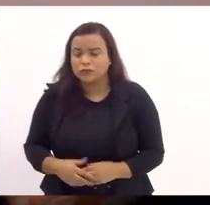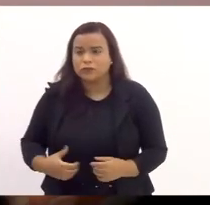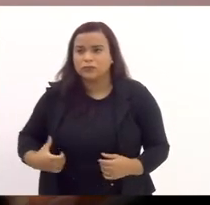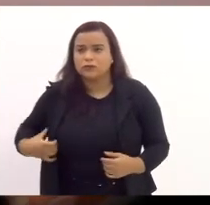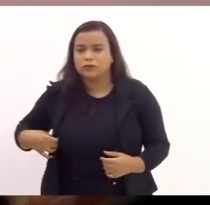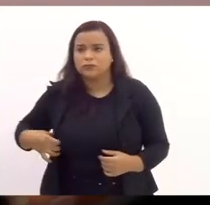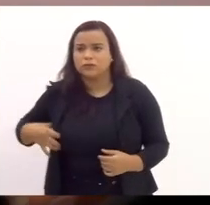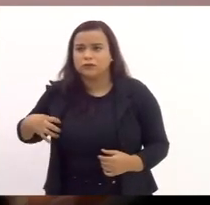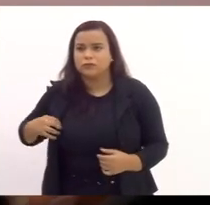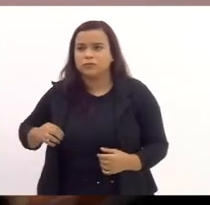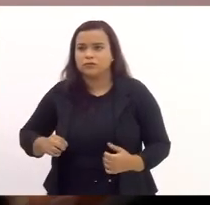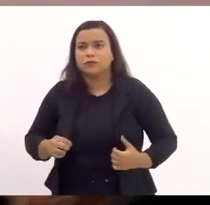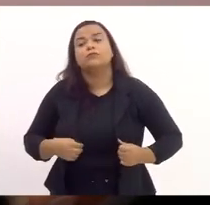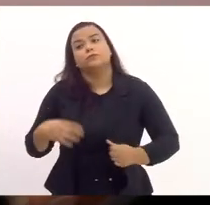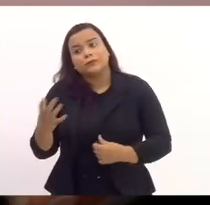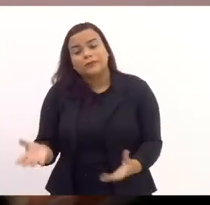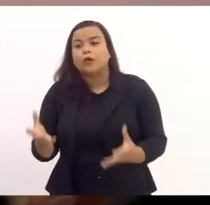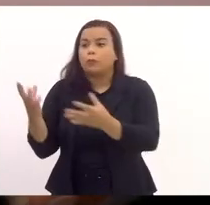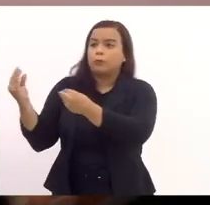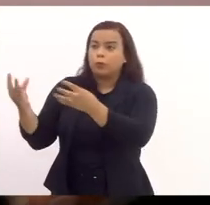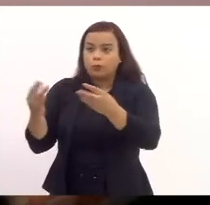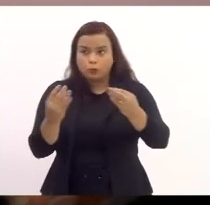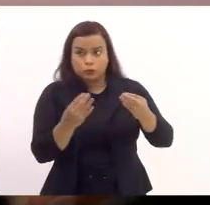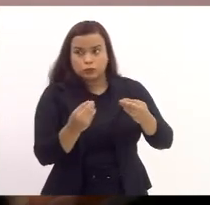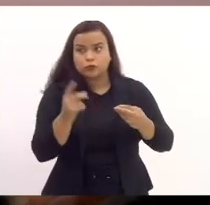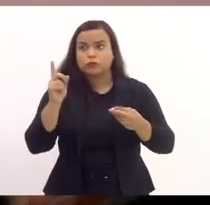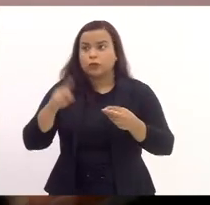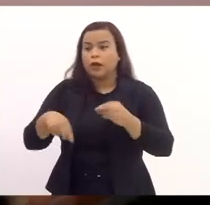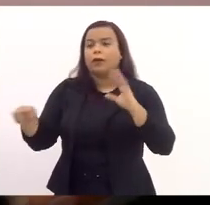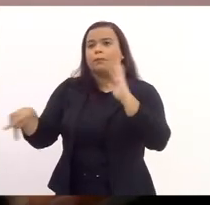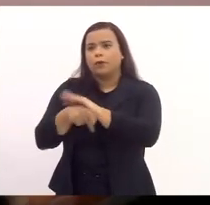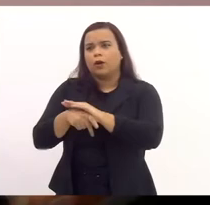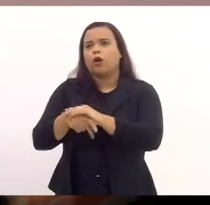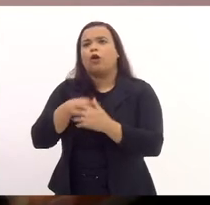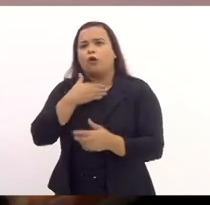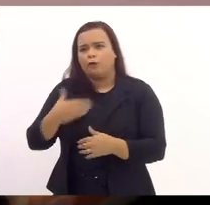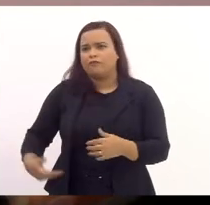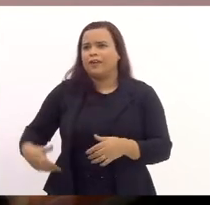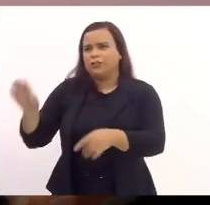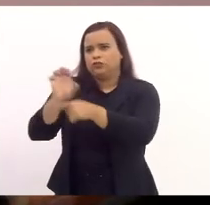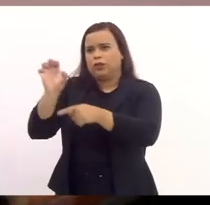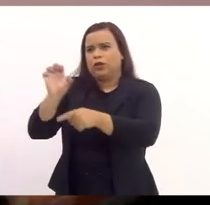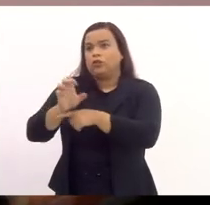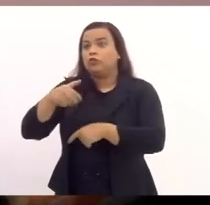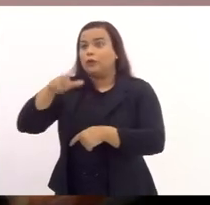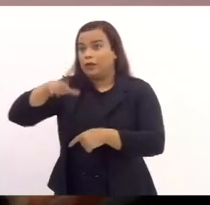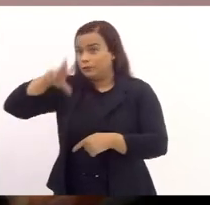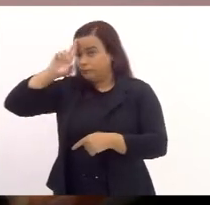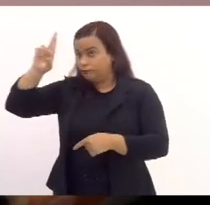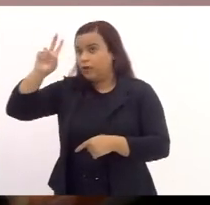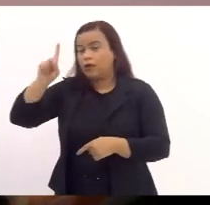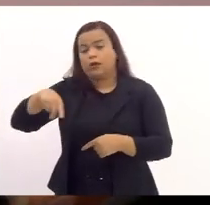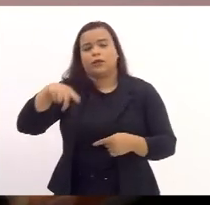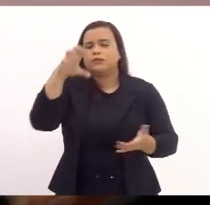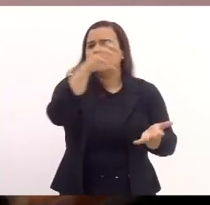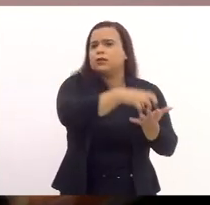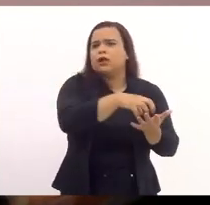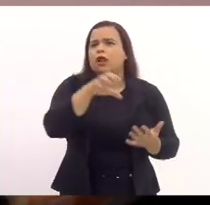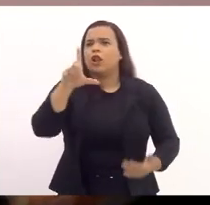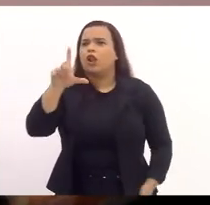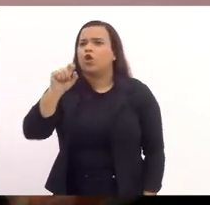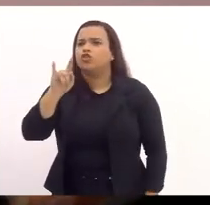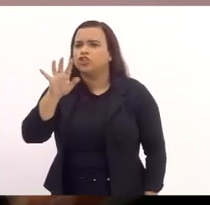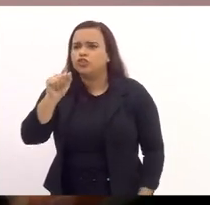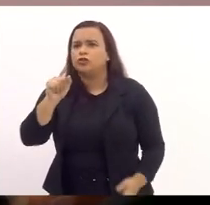ativos são do governo do Estado. E quem detém os ativos é a Central Logística. Então, qualquer questão que envolva